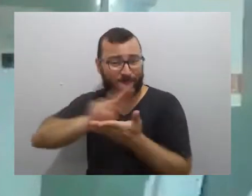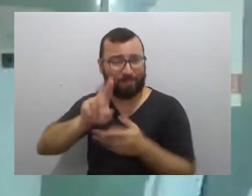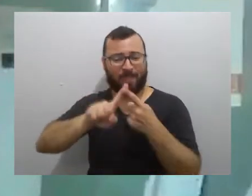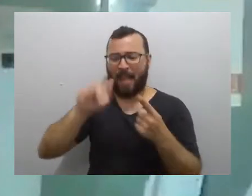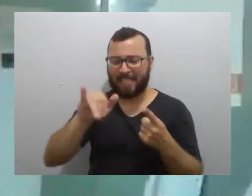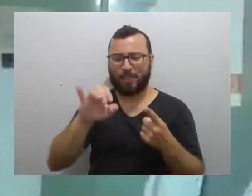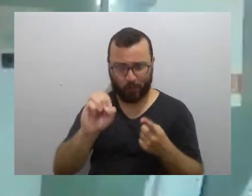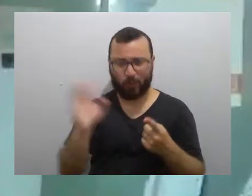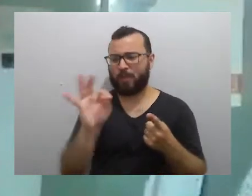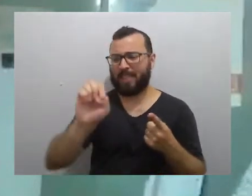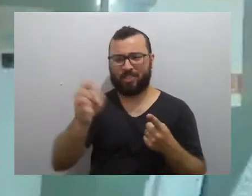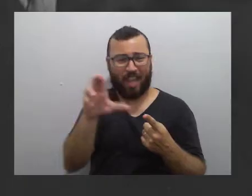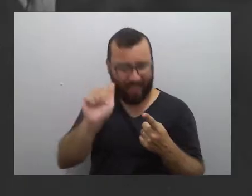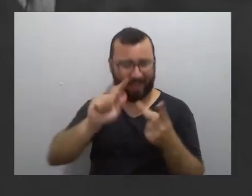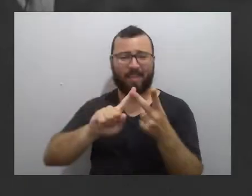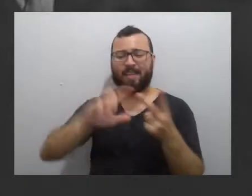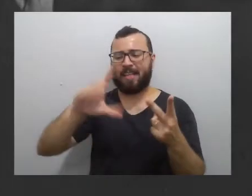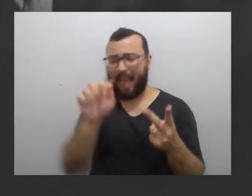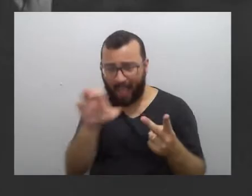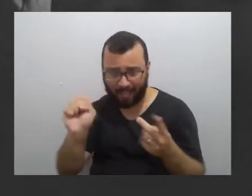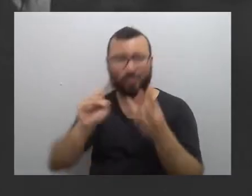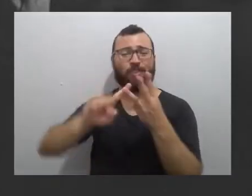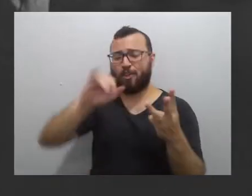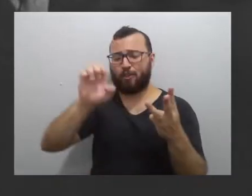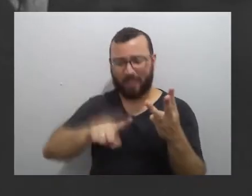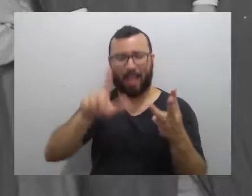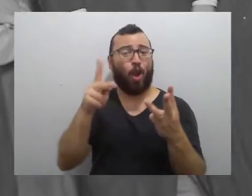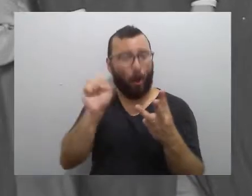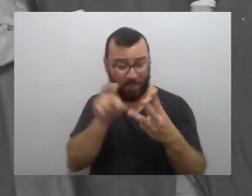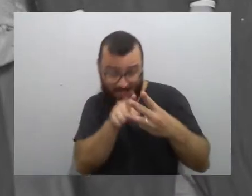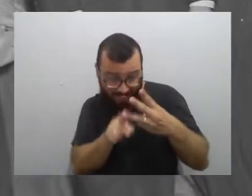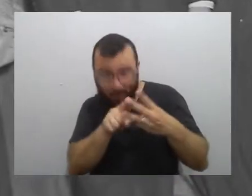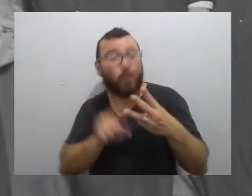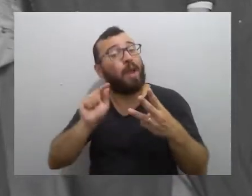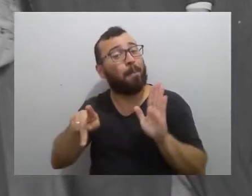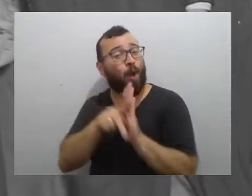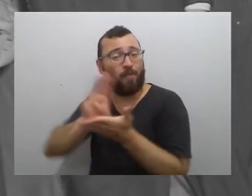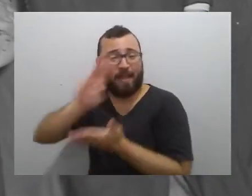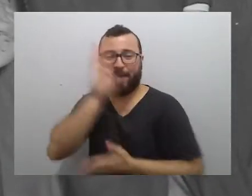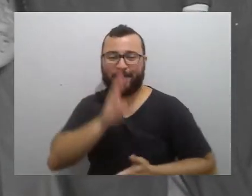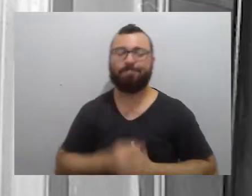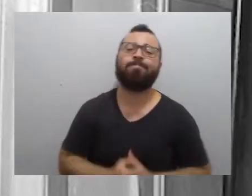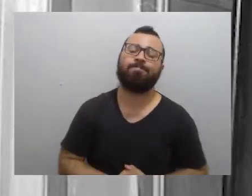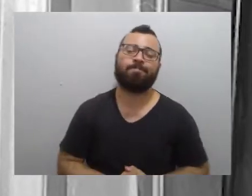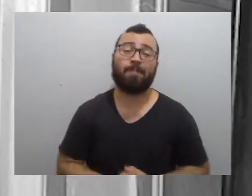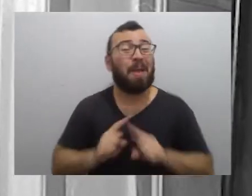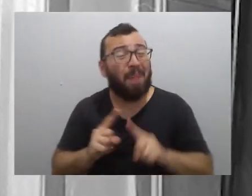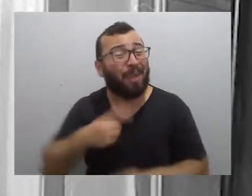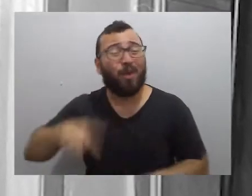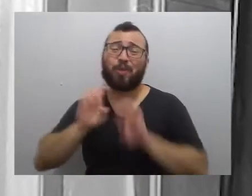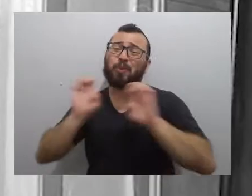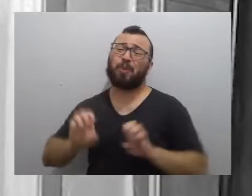ajudava. Nada ajudava. Em 1958, o governo Juscelino Kubitschek criou a Comissão Supervisora